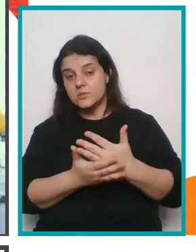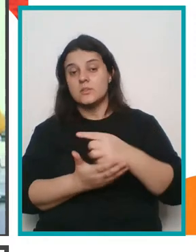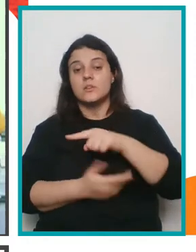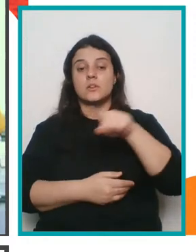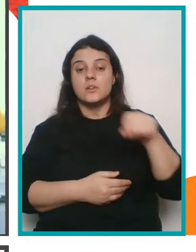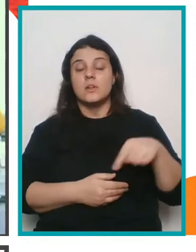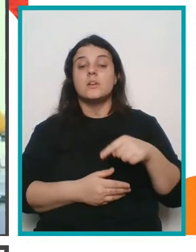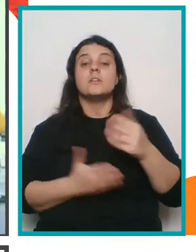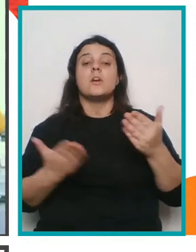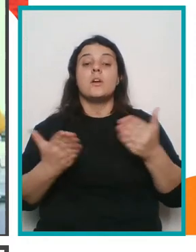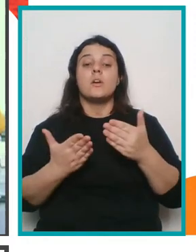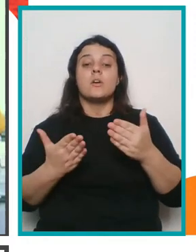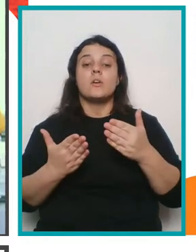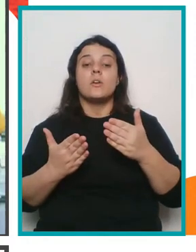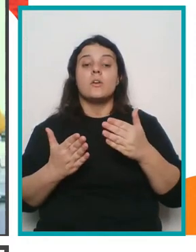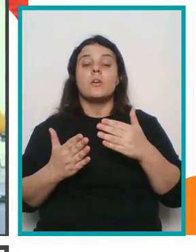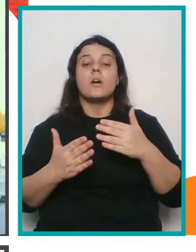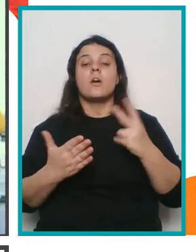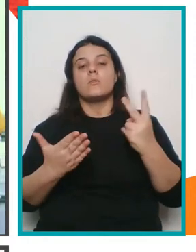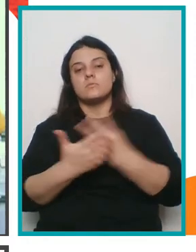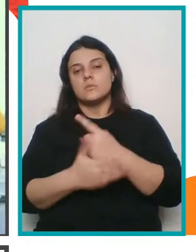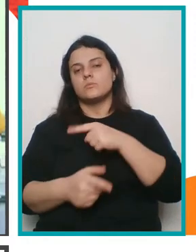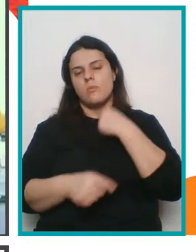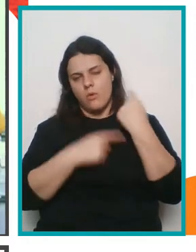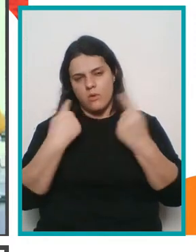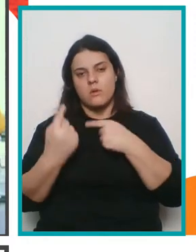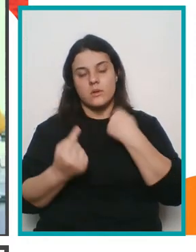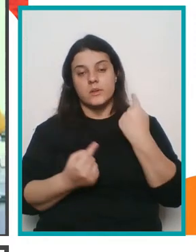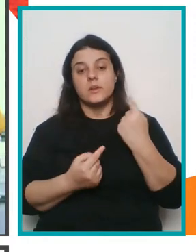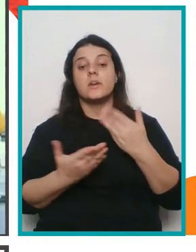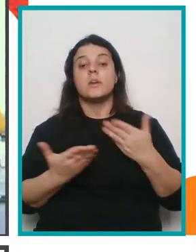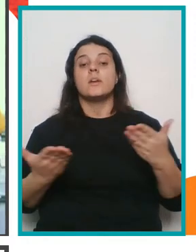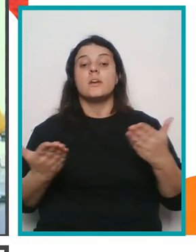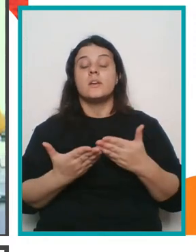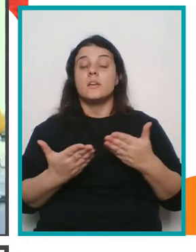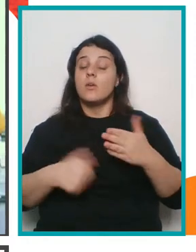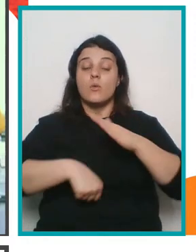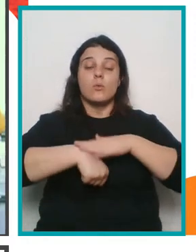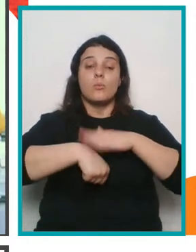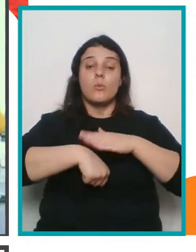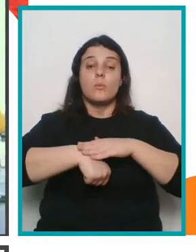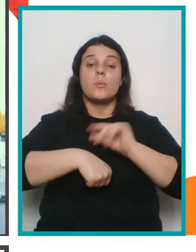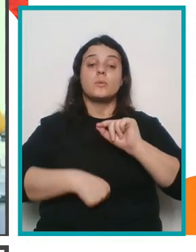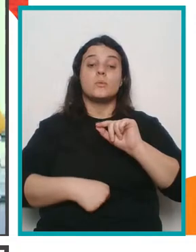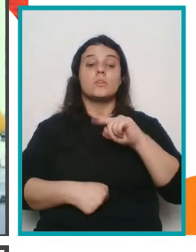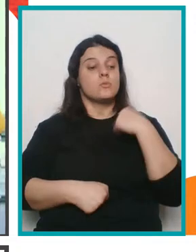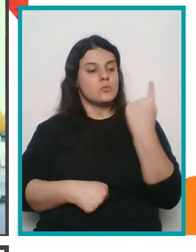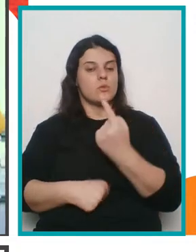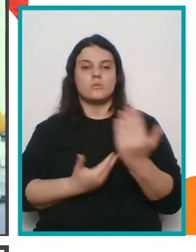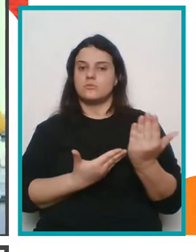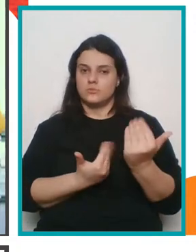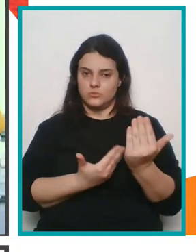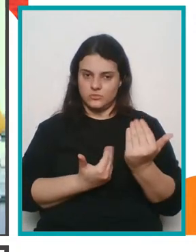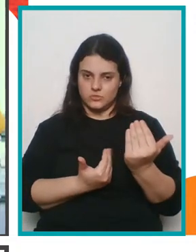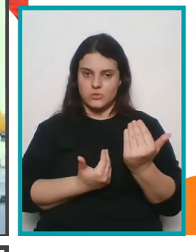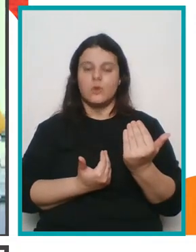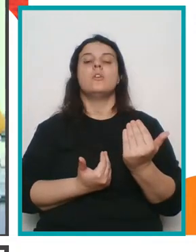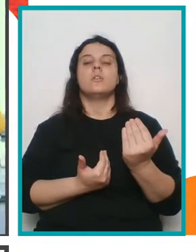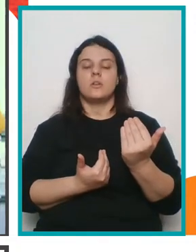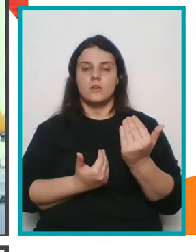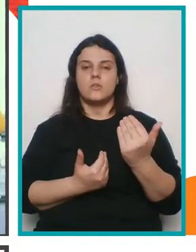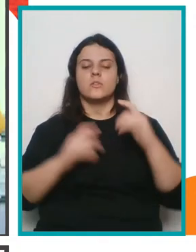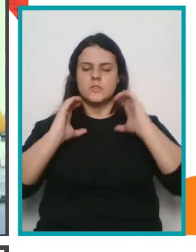como cidadãos global, florescermos pós-pandemia. E eu acredito muito que a gente